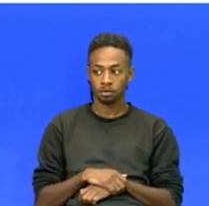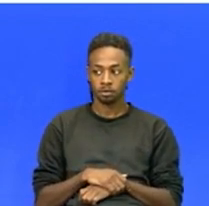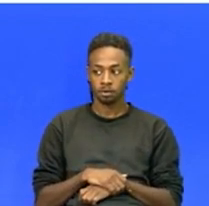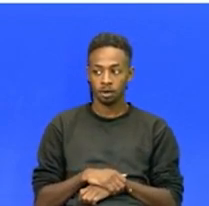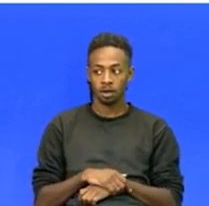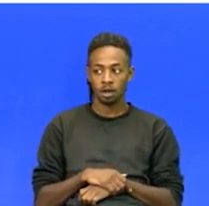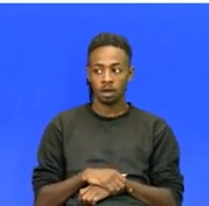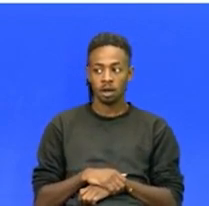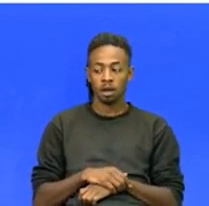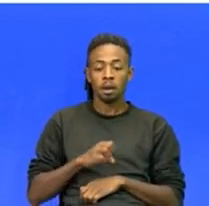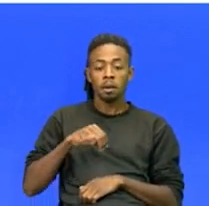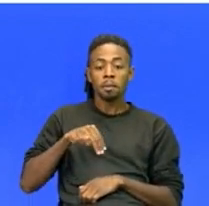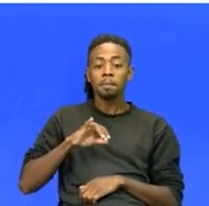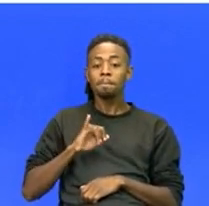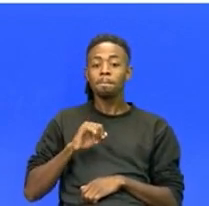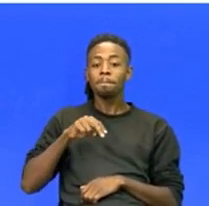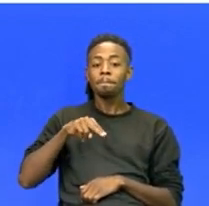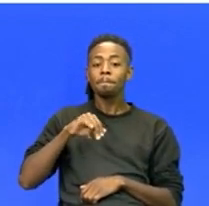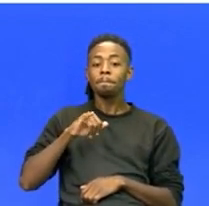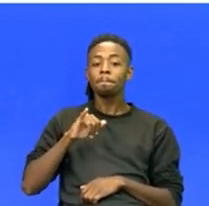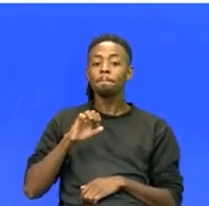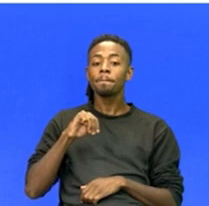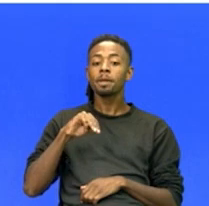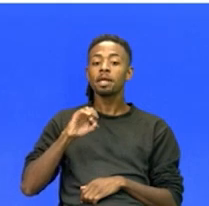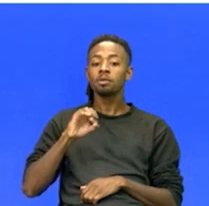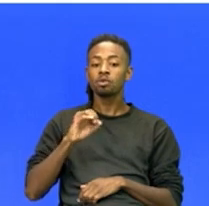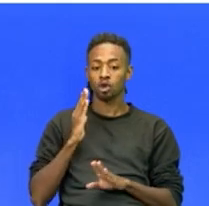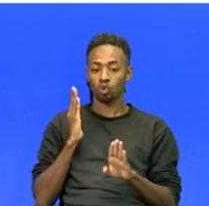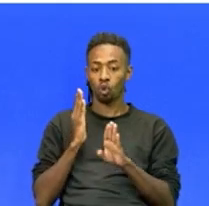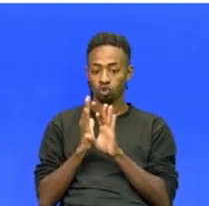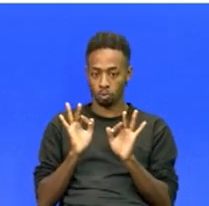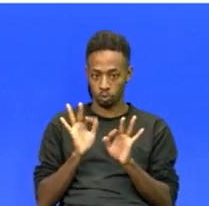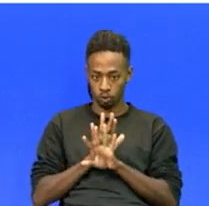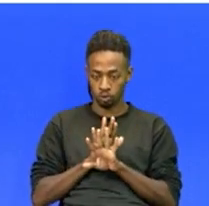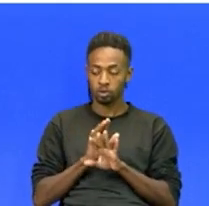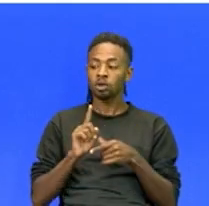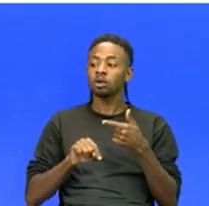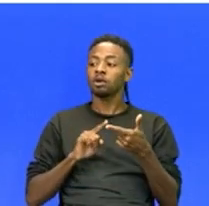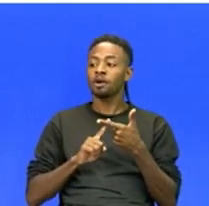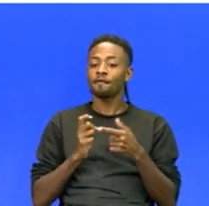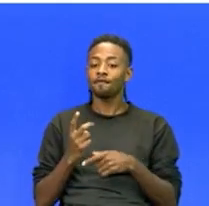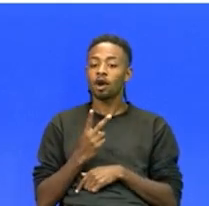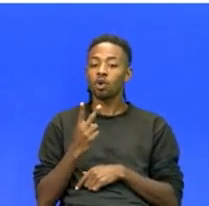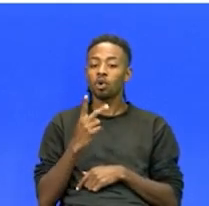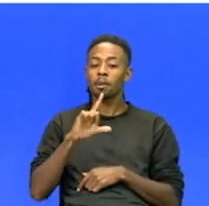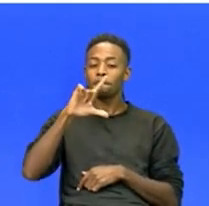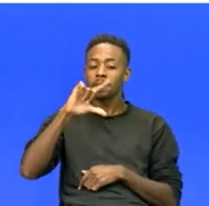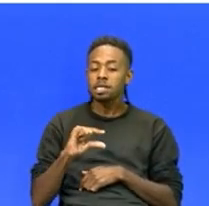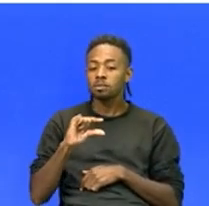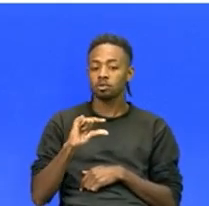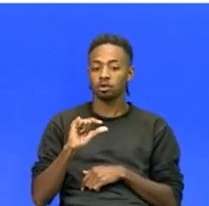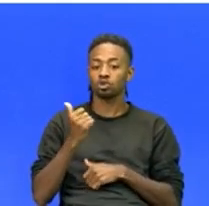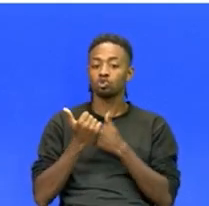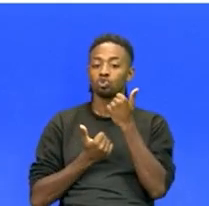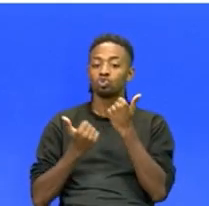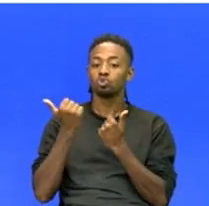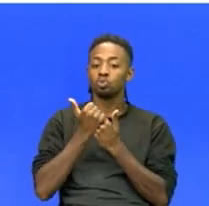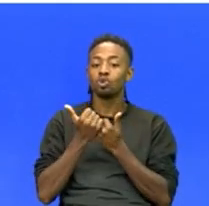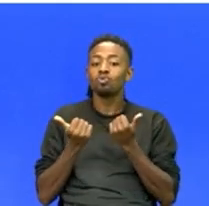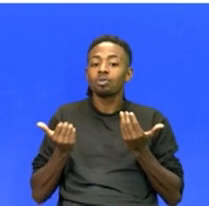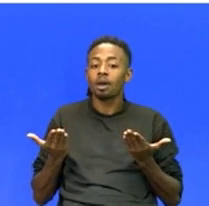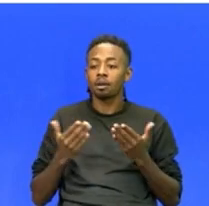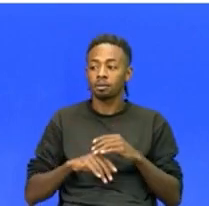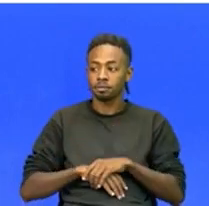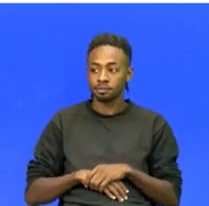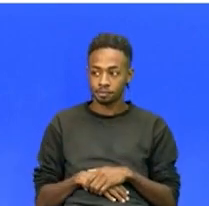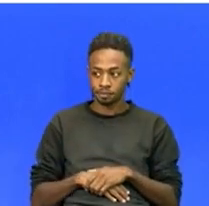causa das condições primeiro explicadas a respeito. O valor mínimo, então, a gente substitui o quê?